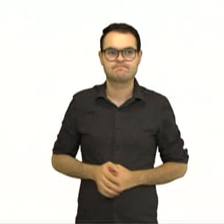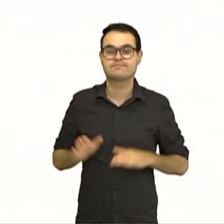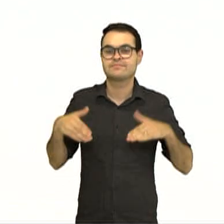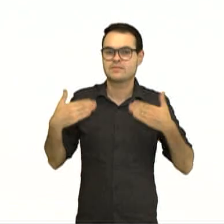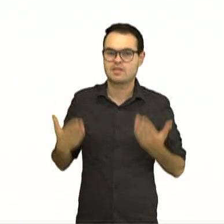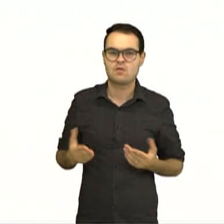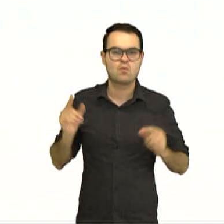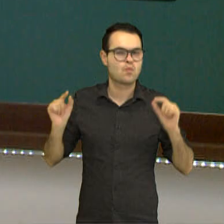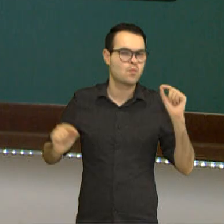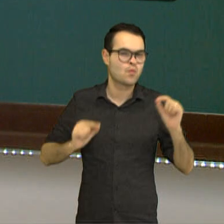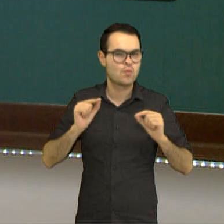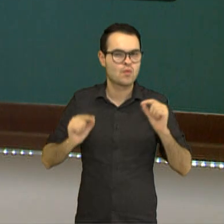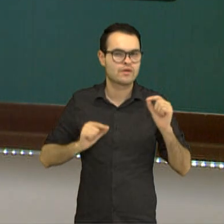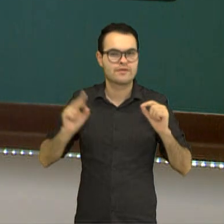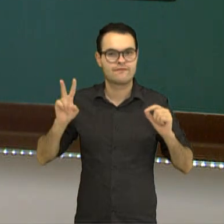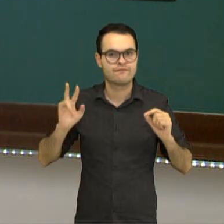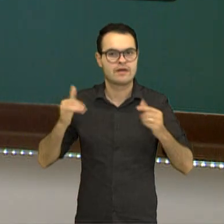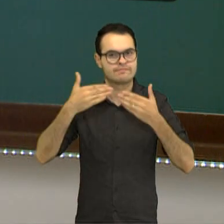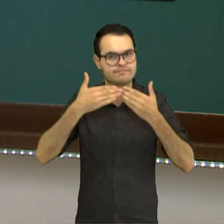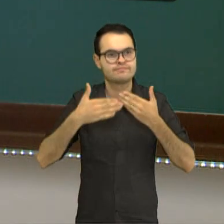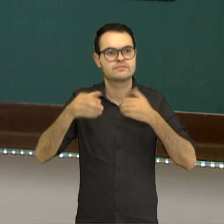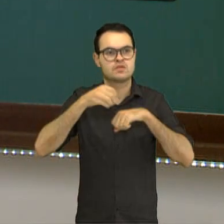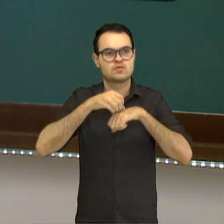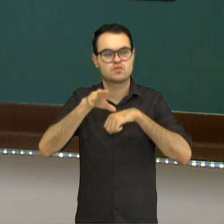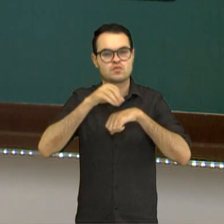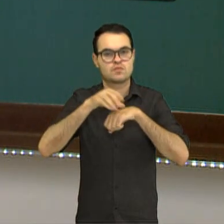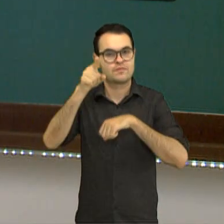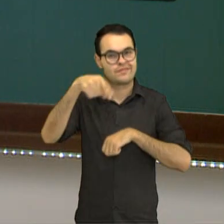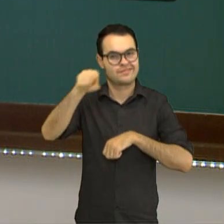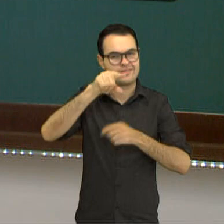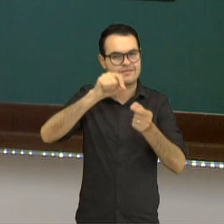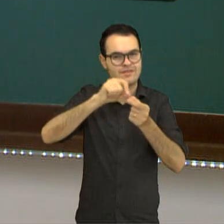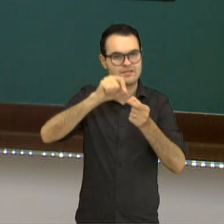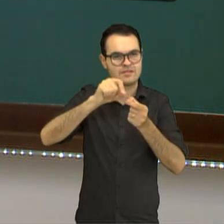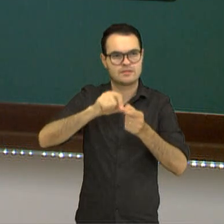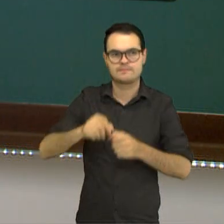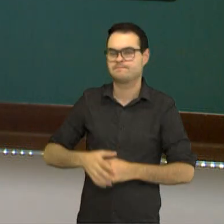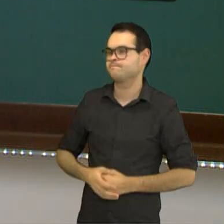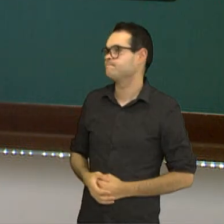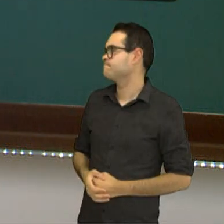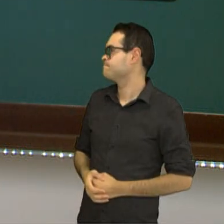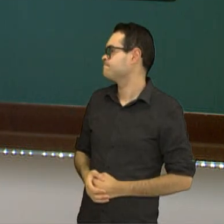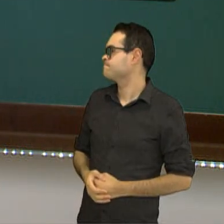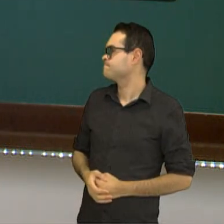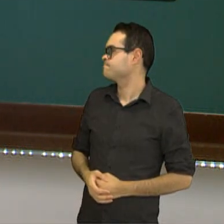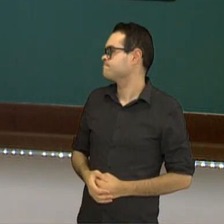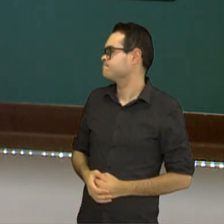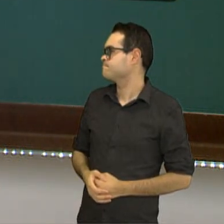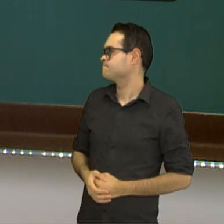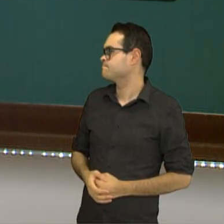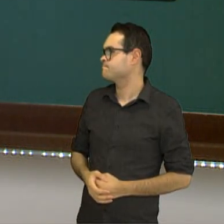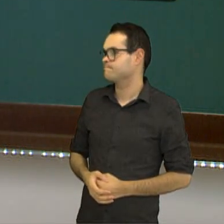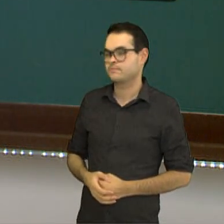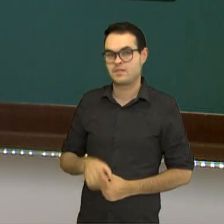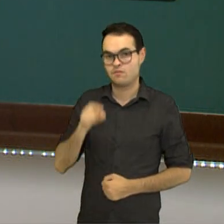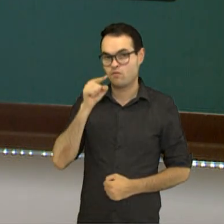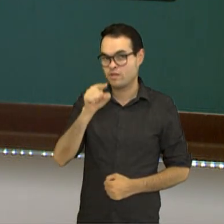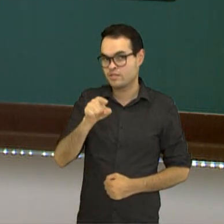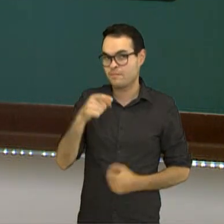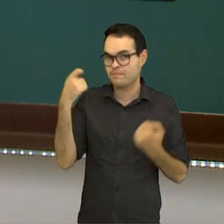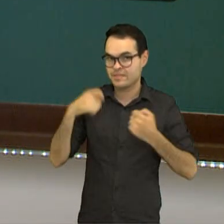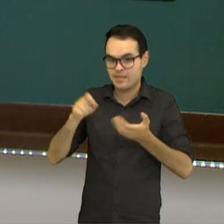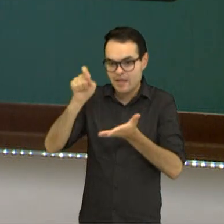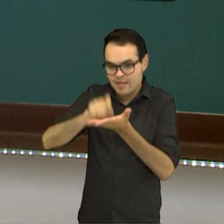Então, o que vai ser sugerido para vocês fazerem, tá? Rewrite the interview take out. É para vocês